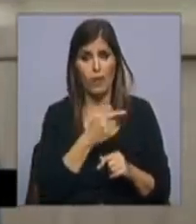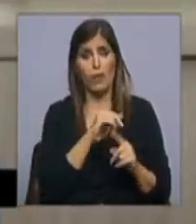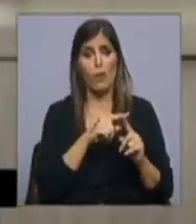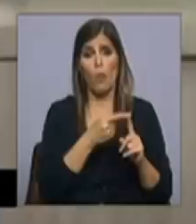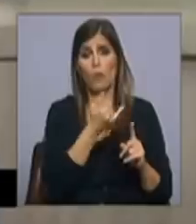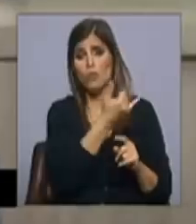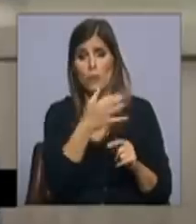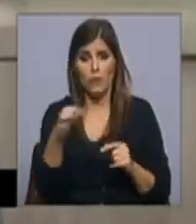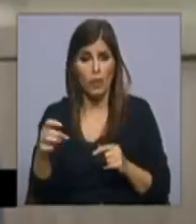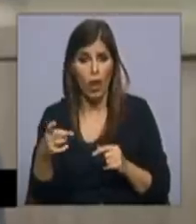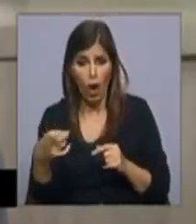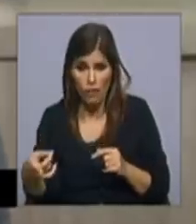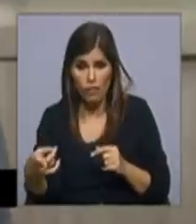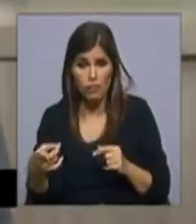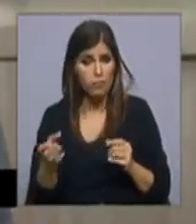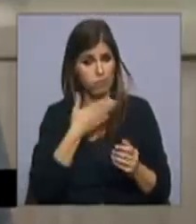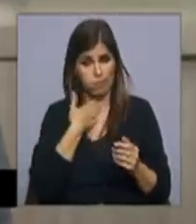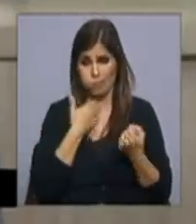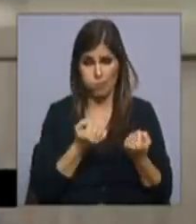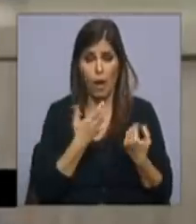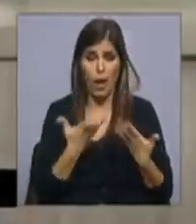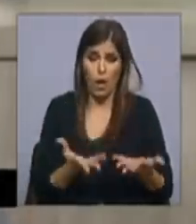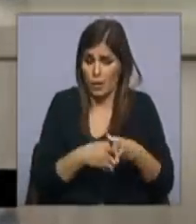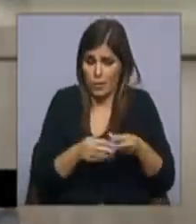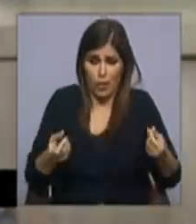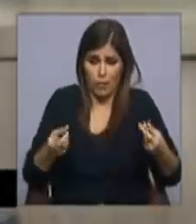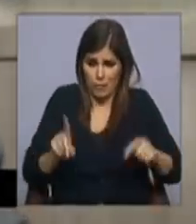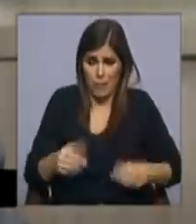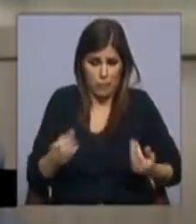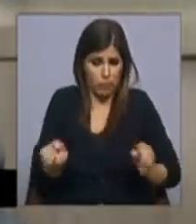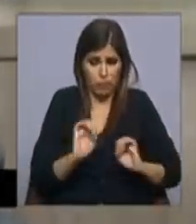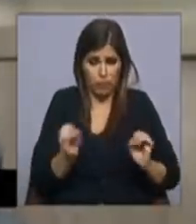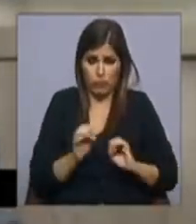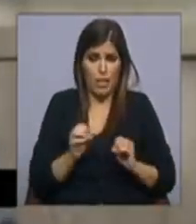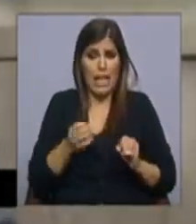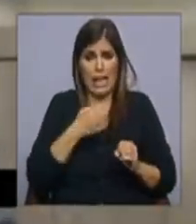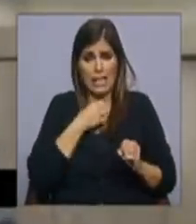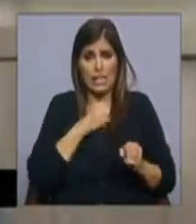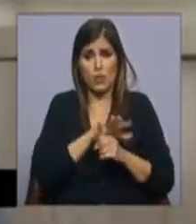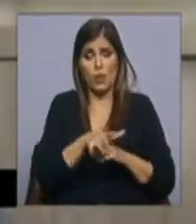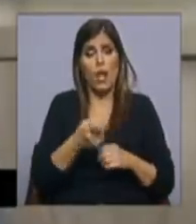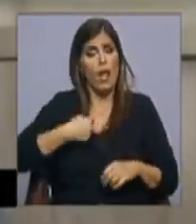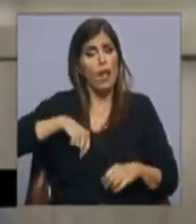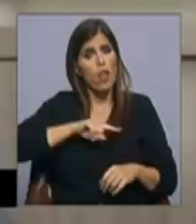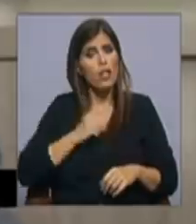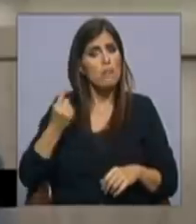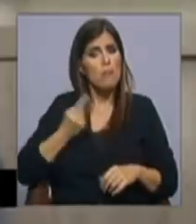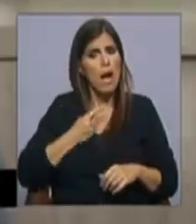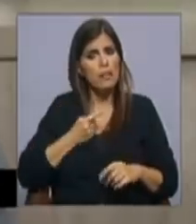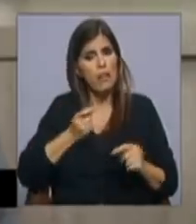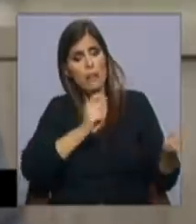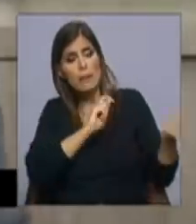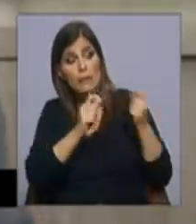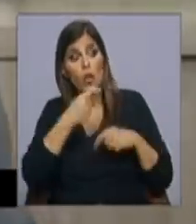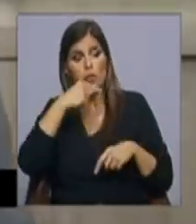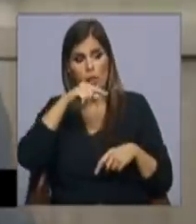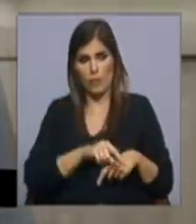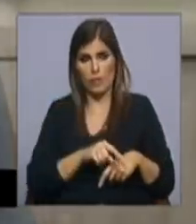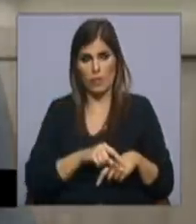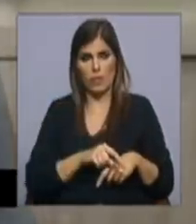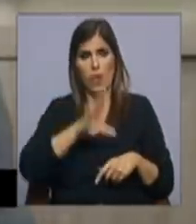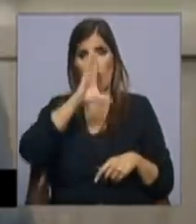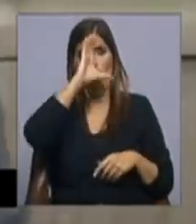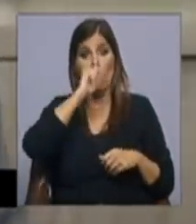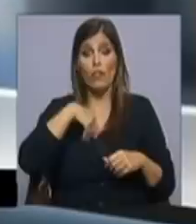essa crise, sabe, do coronavírus. Portanto, nós vamos ter que rediscutir, inclusive, a governança